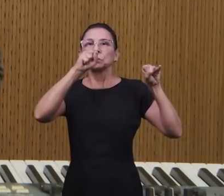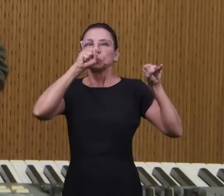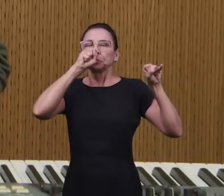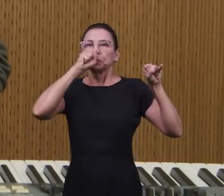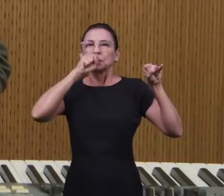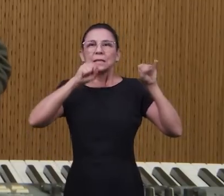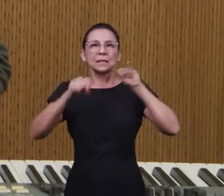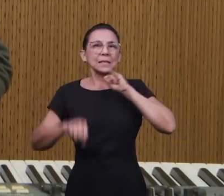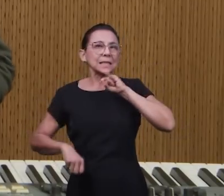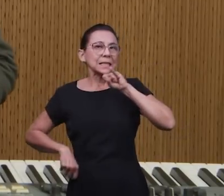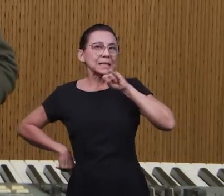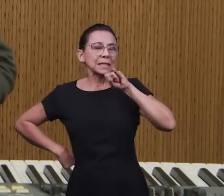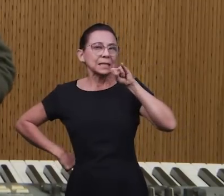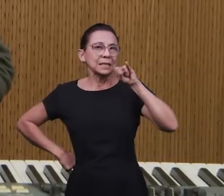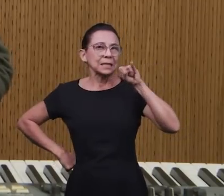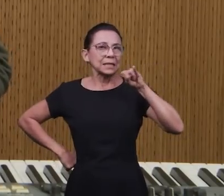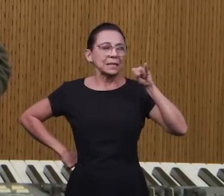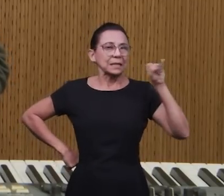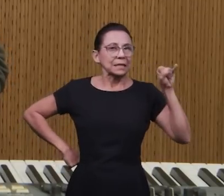Inspirou.